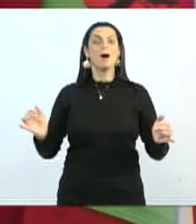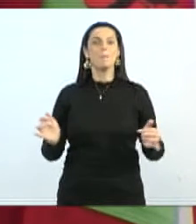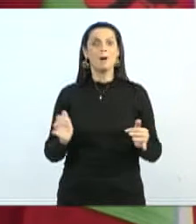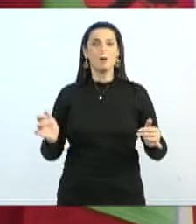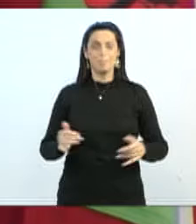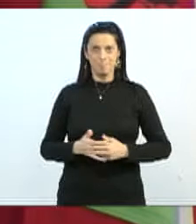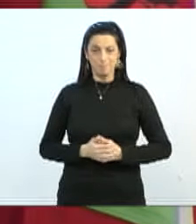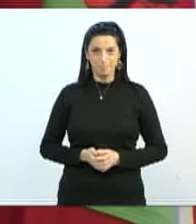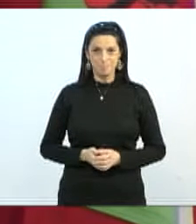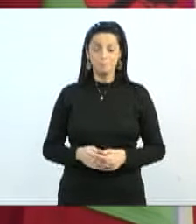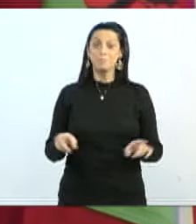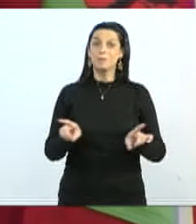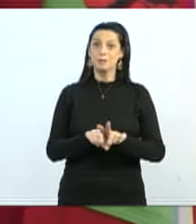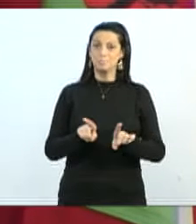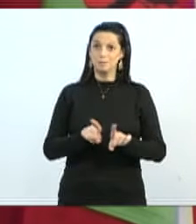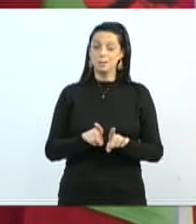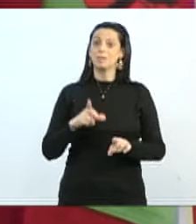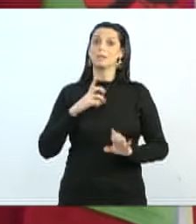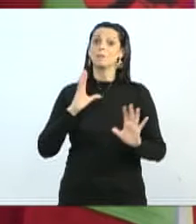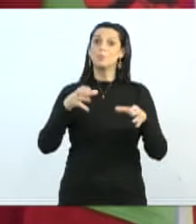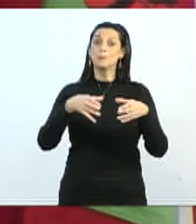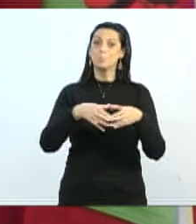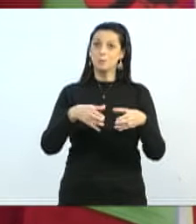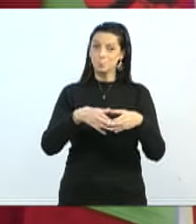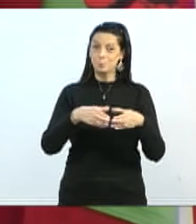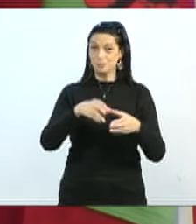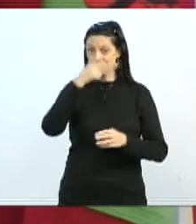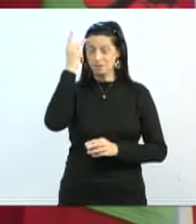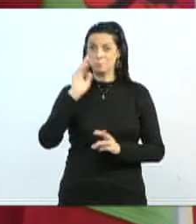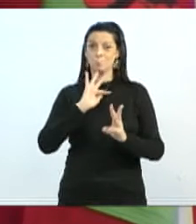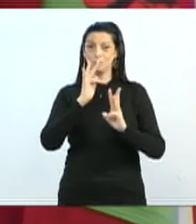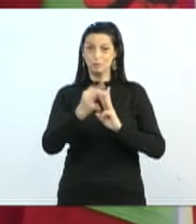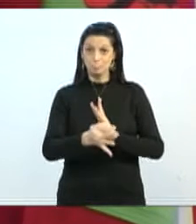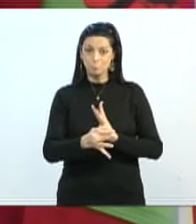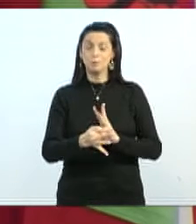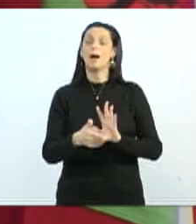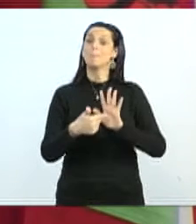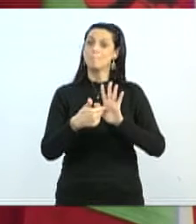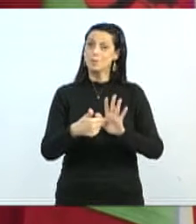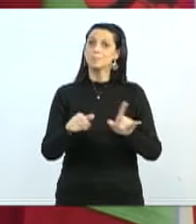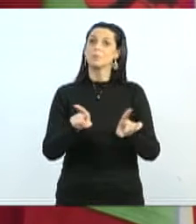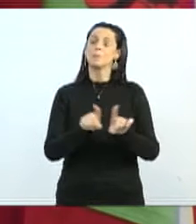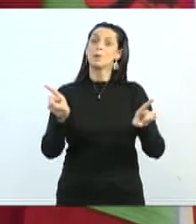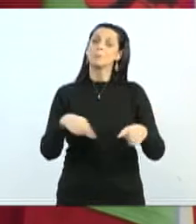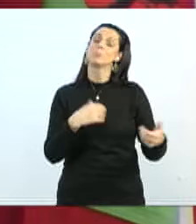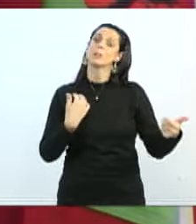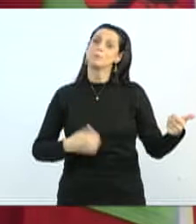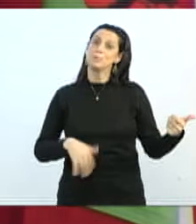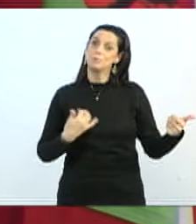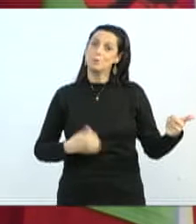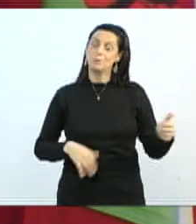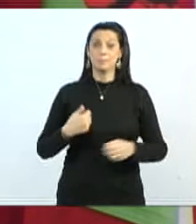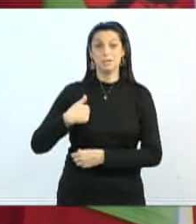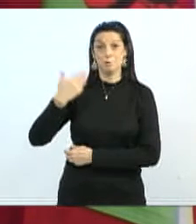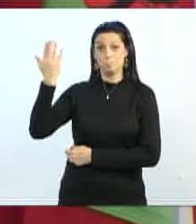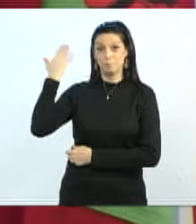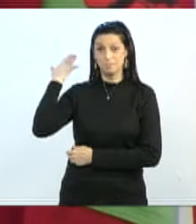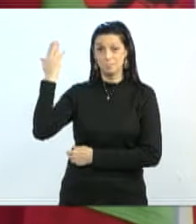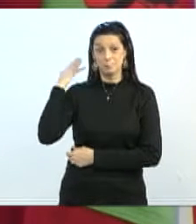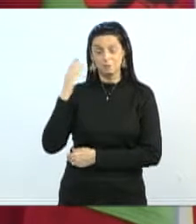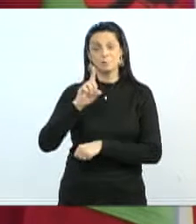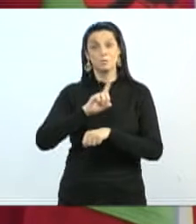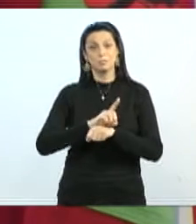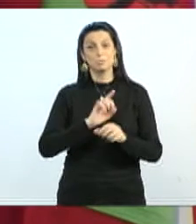dos alunos de violão da Secretaria da Família. Fiquei muito feliz, porque, enquanto eu fui gestora da Profamília, que eu